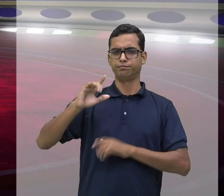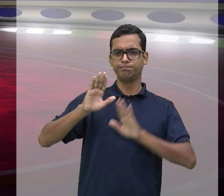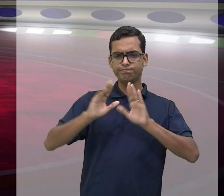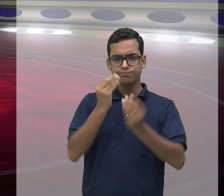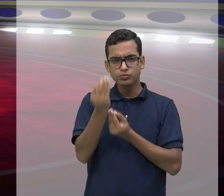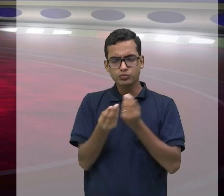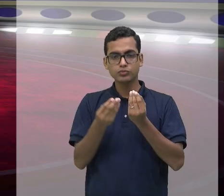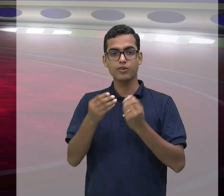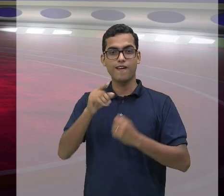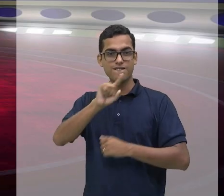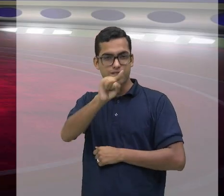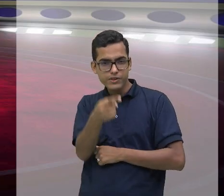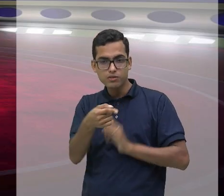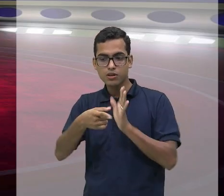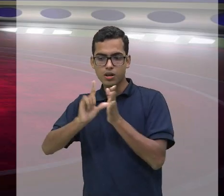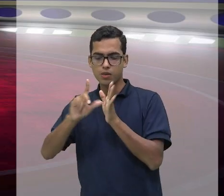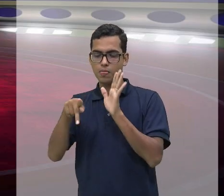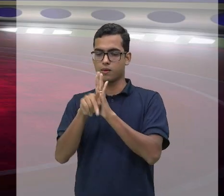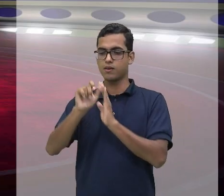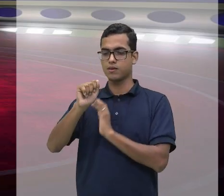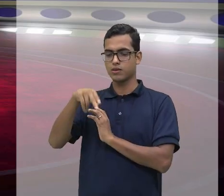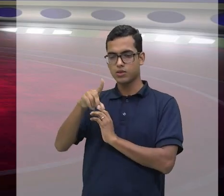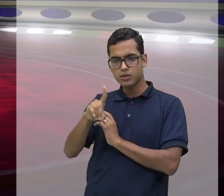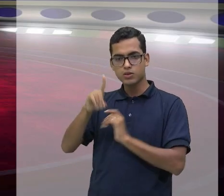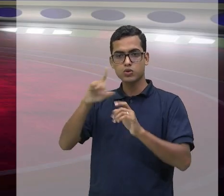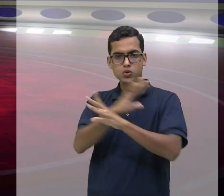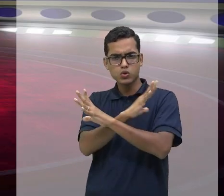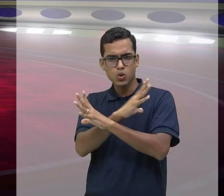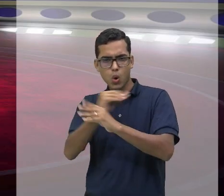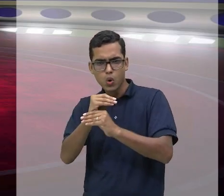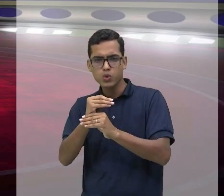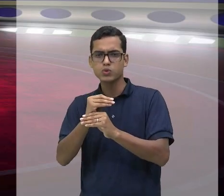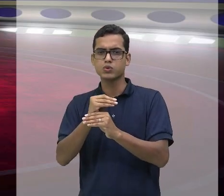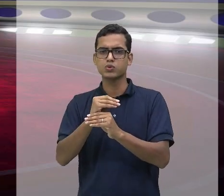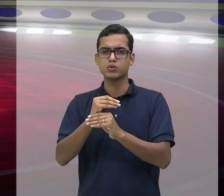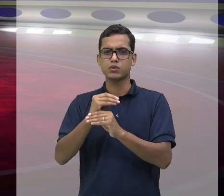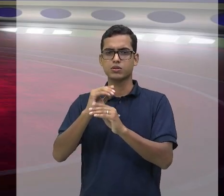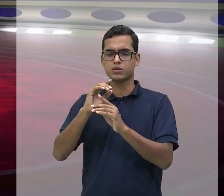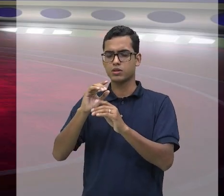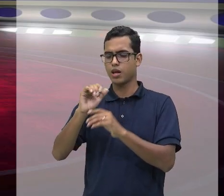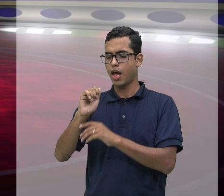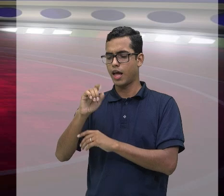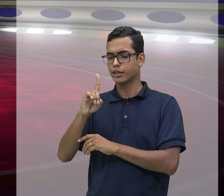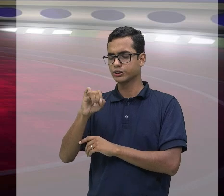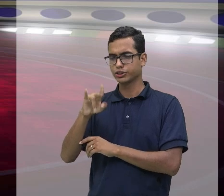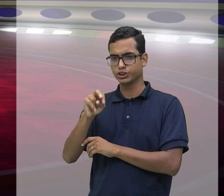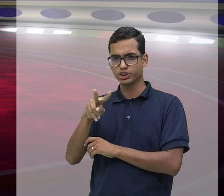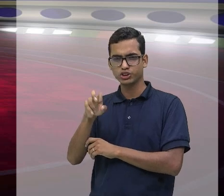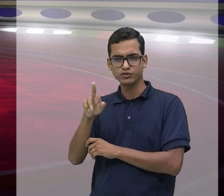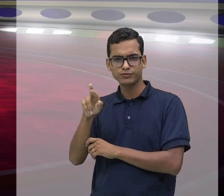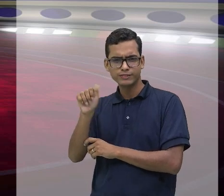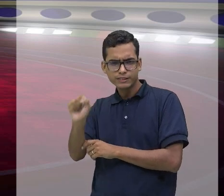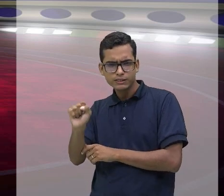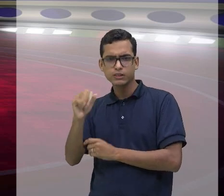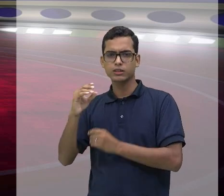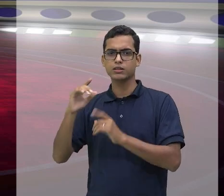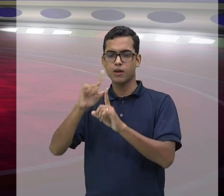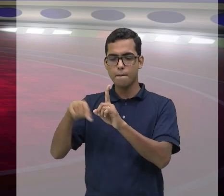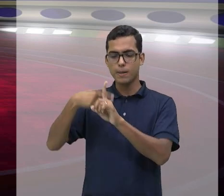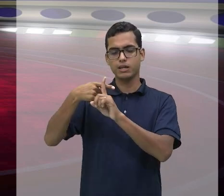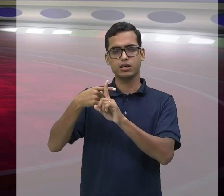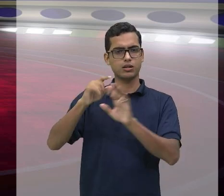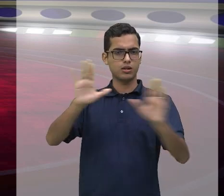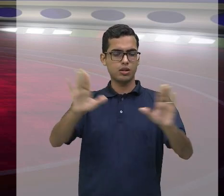a vírgula antes de conjunções aditivas. Não é comum, tá? Se eu for utilizar, eu vou ter que prestar atenção na mudança de sujeito,